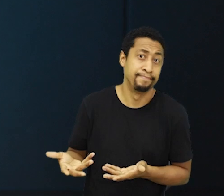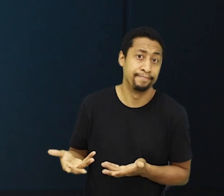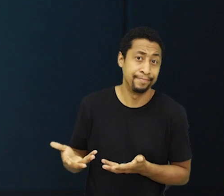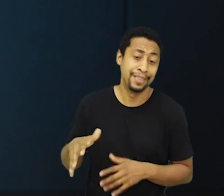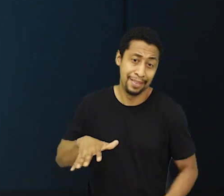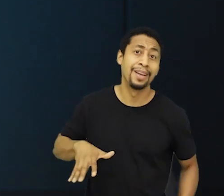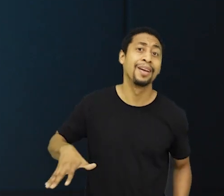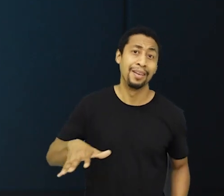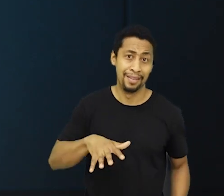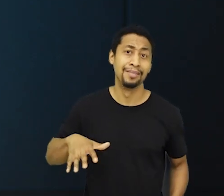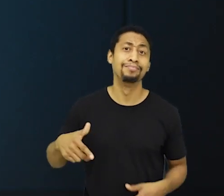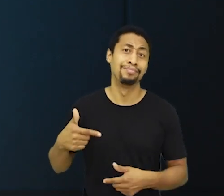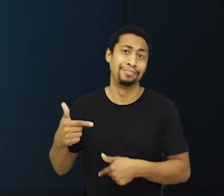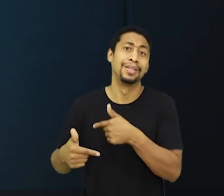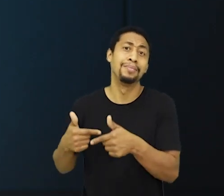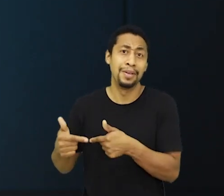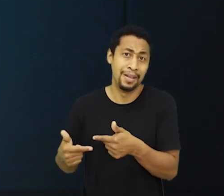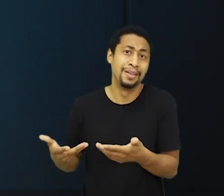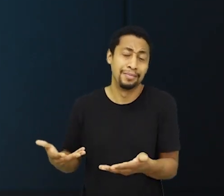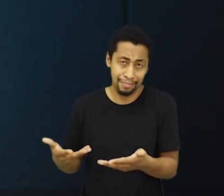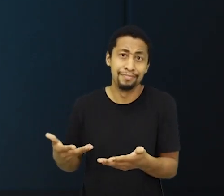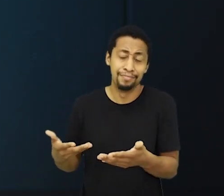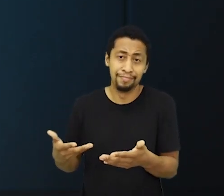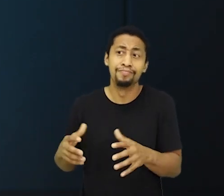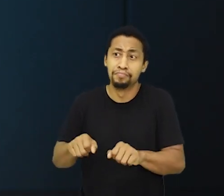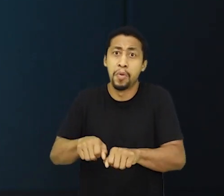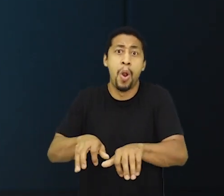atividade jurisdicional no seio da coletividade.